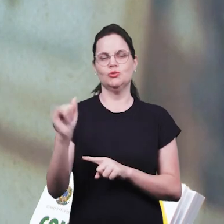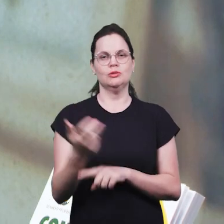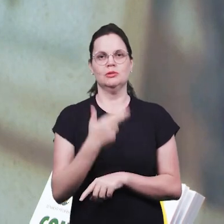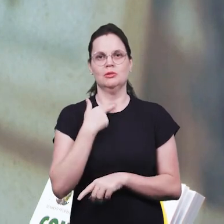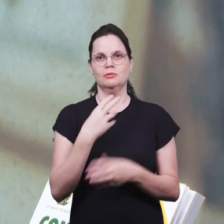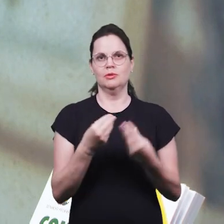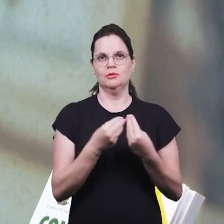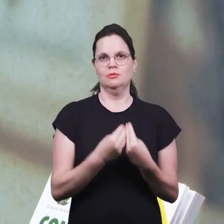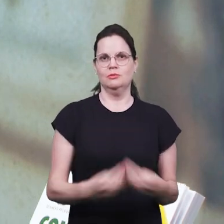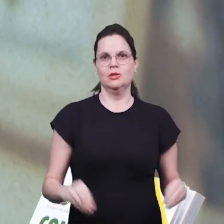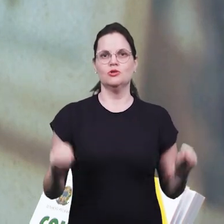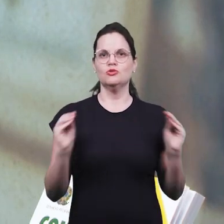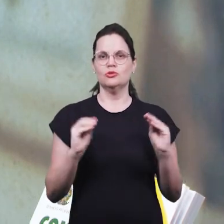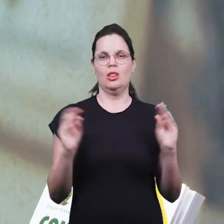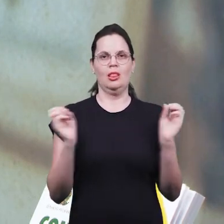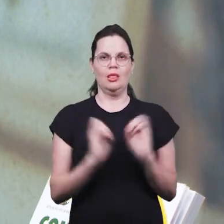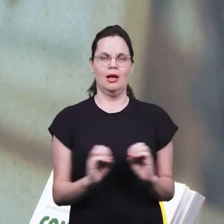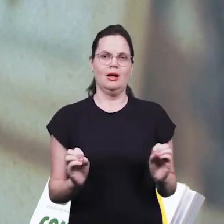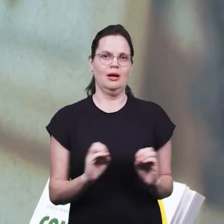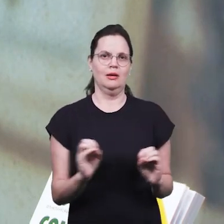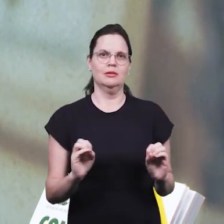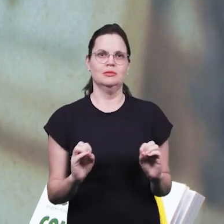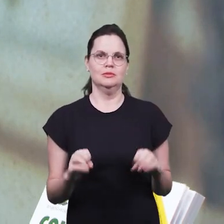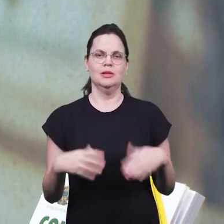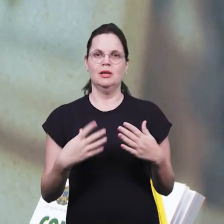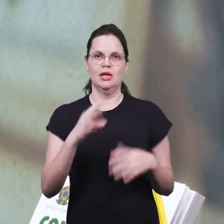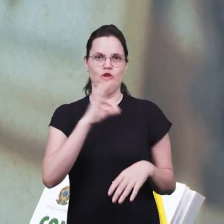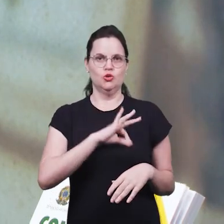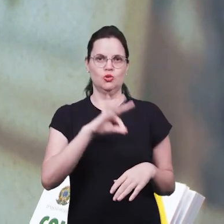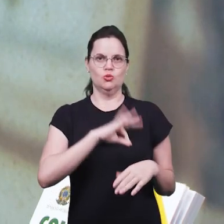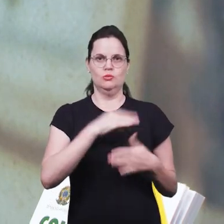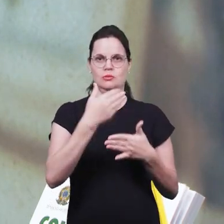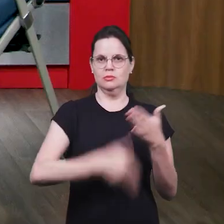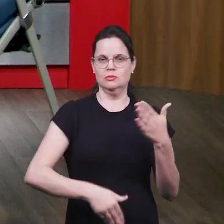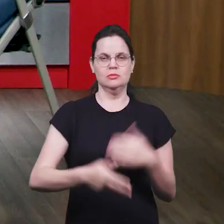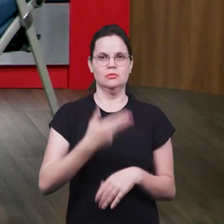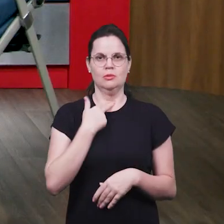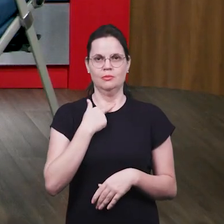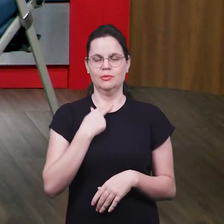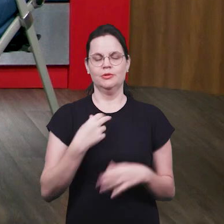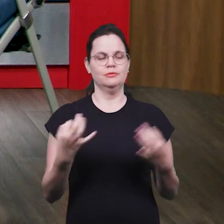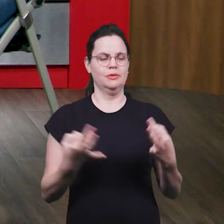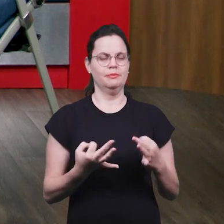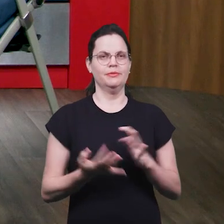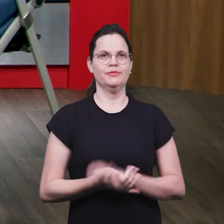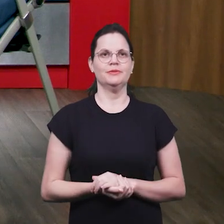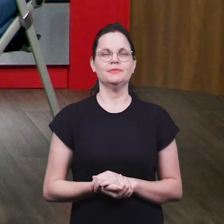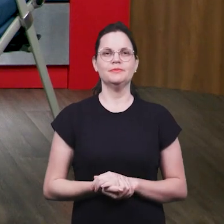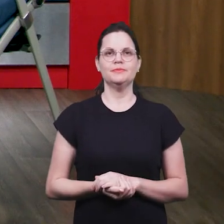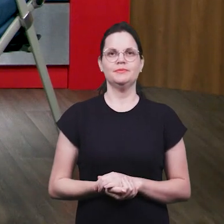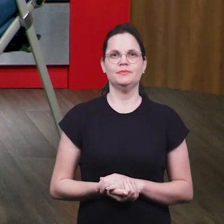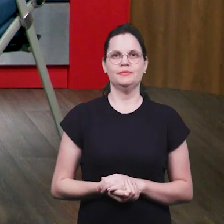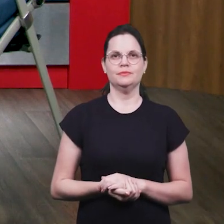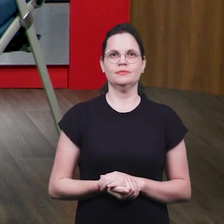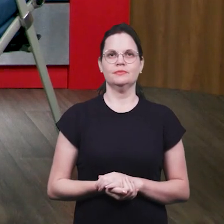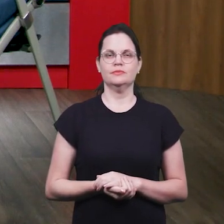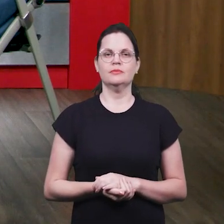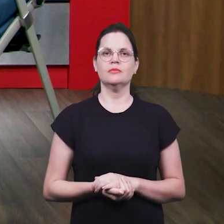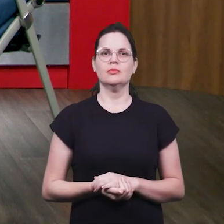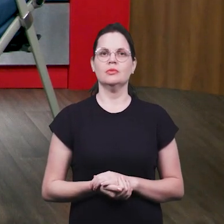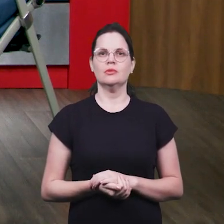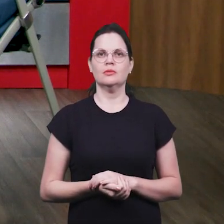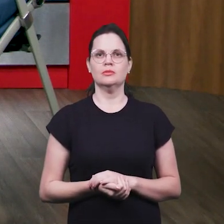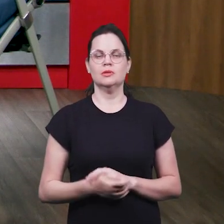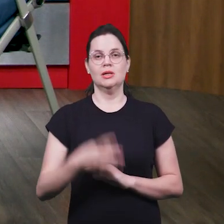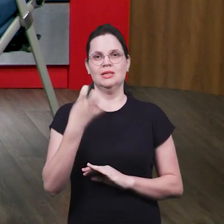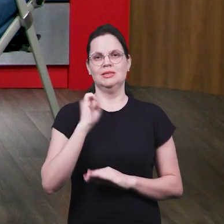prejudicada naquele dia, tendo nenhum prejuízo, nenhum desconto em seu salário. Perfeito. E quando a mulher ela